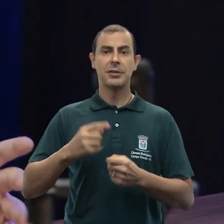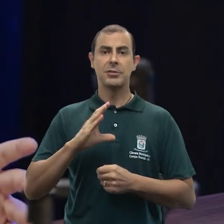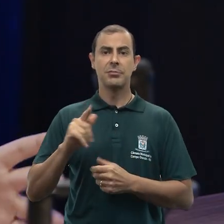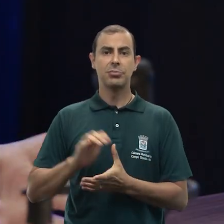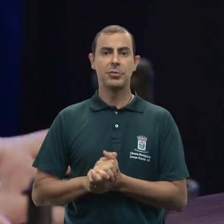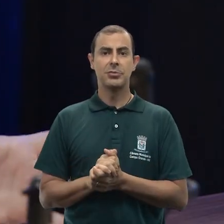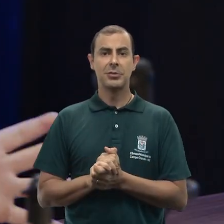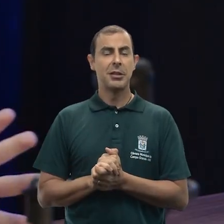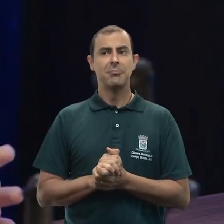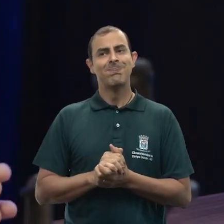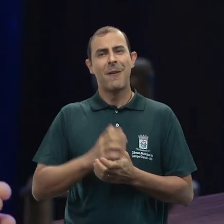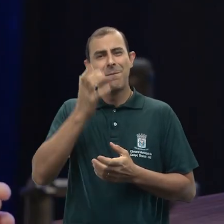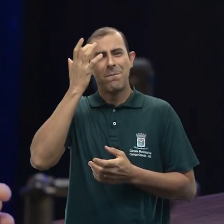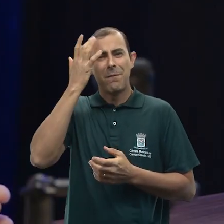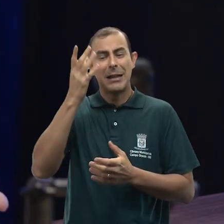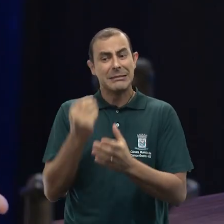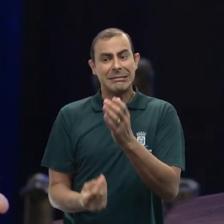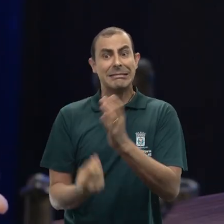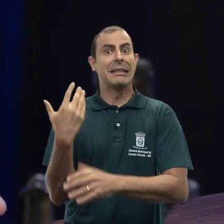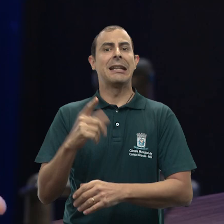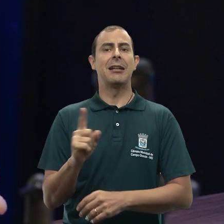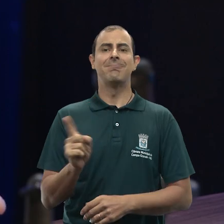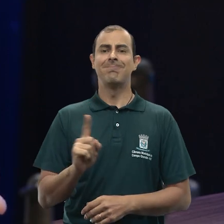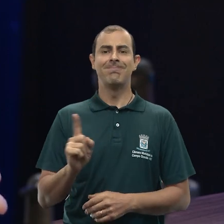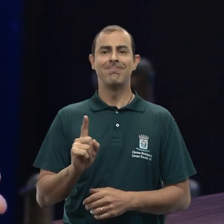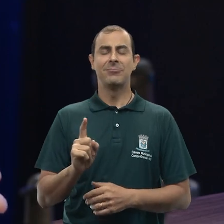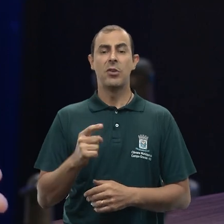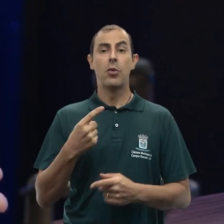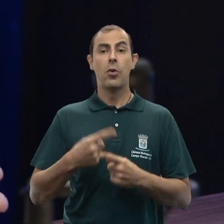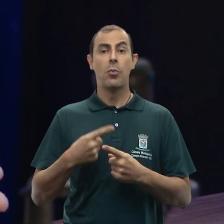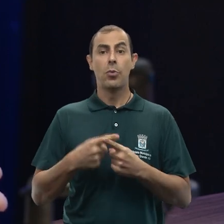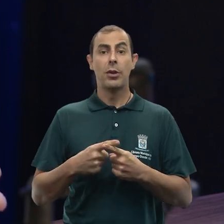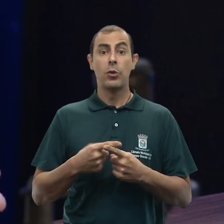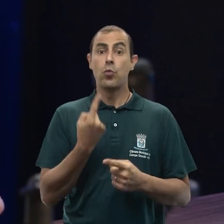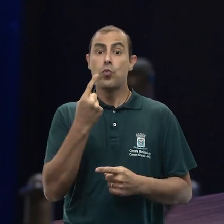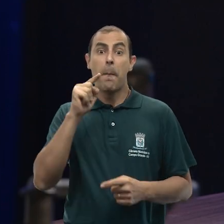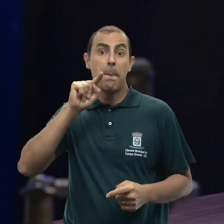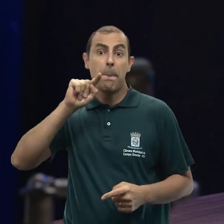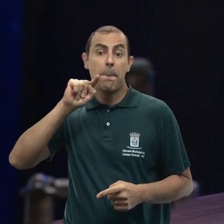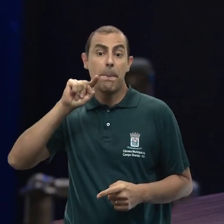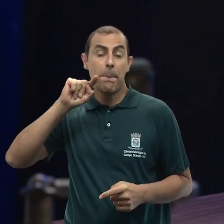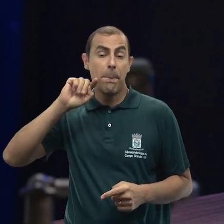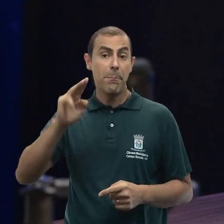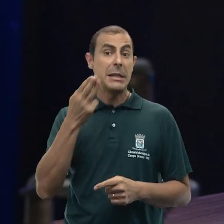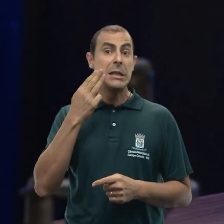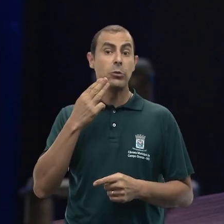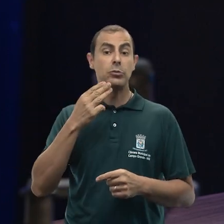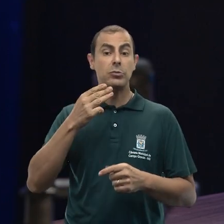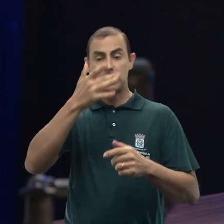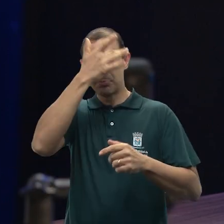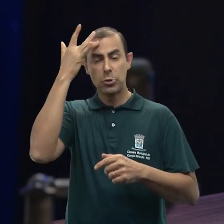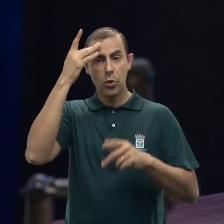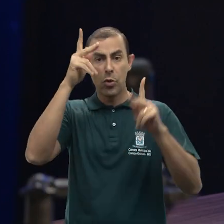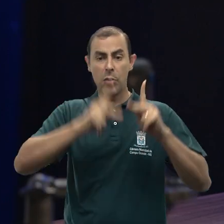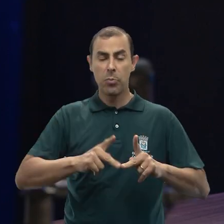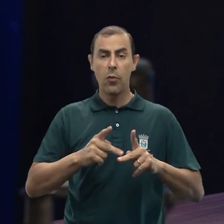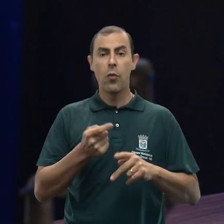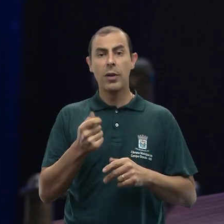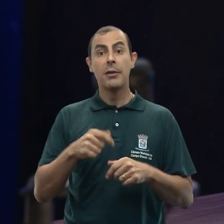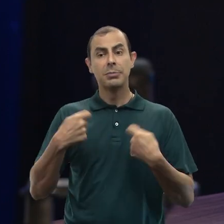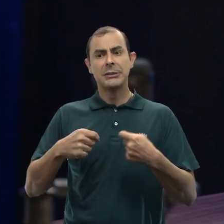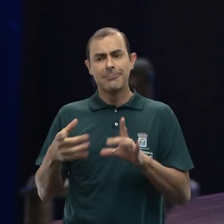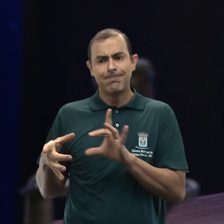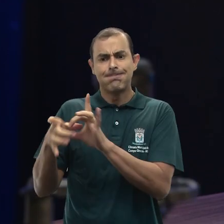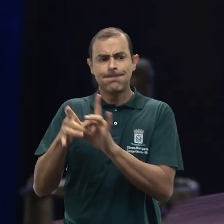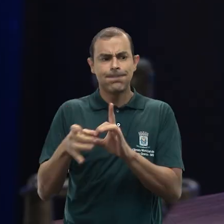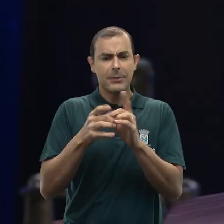política pública numa cidade com quase 1 milhão de habitantes. Demanda de muito engajamento da sociedade civil, do terceiro setor